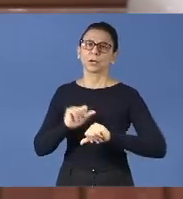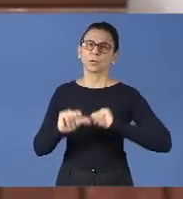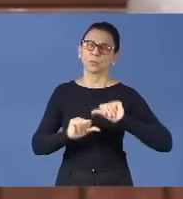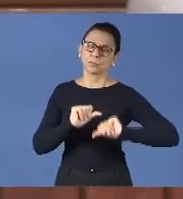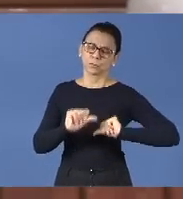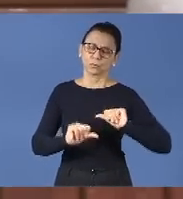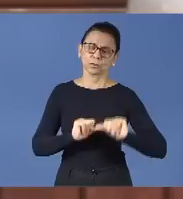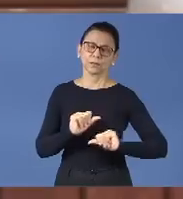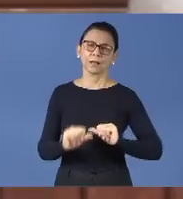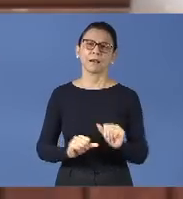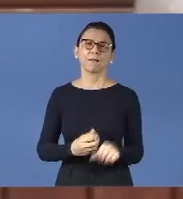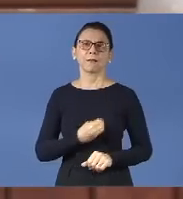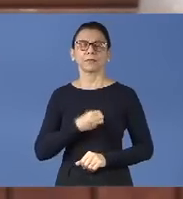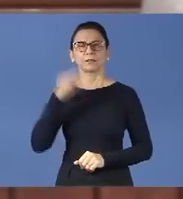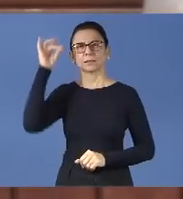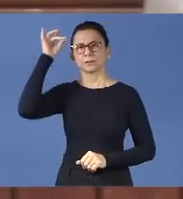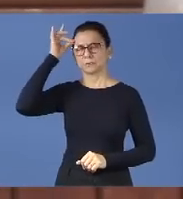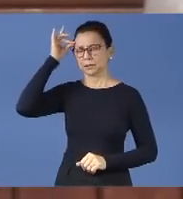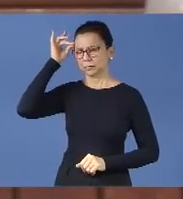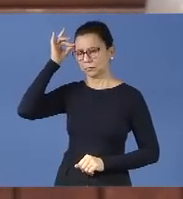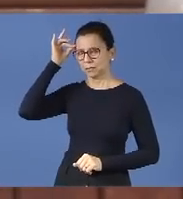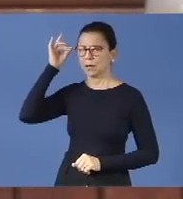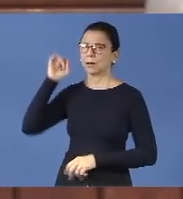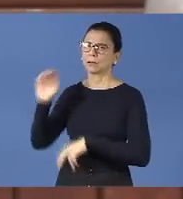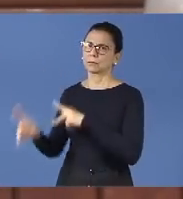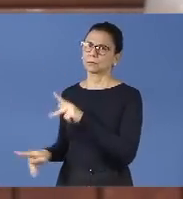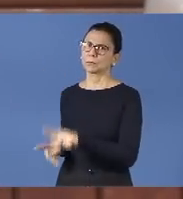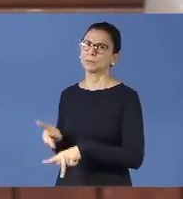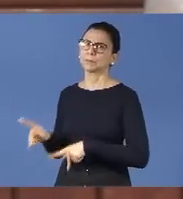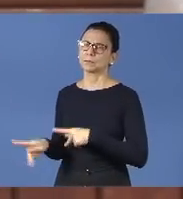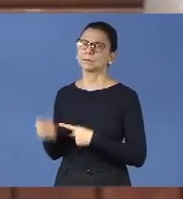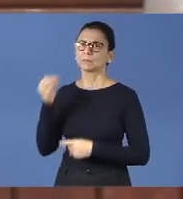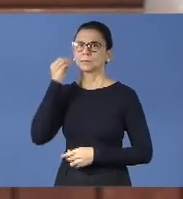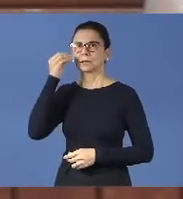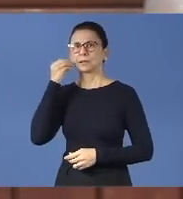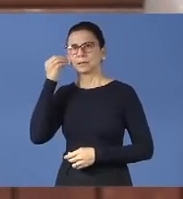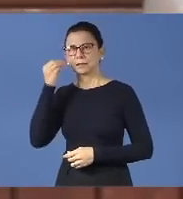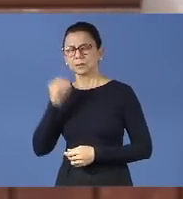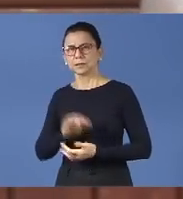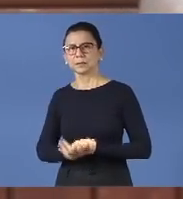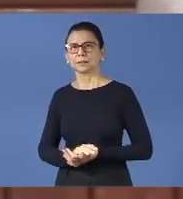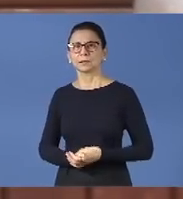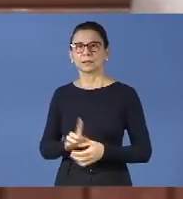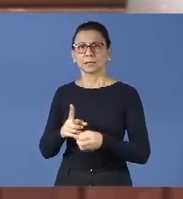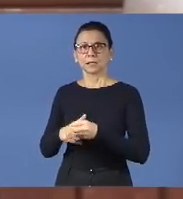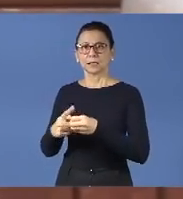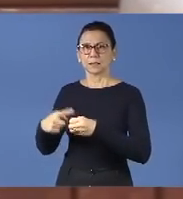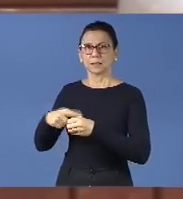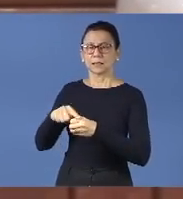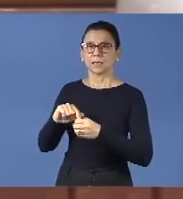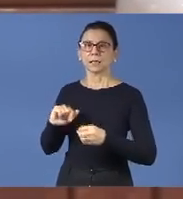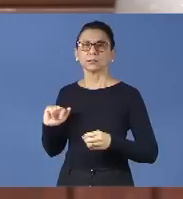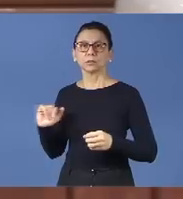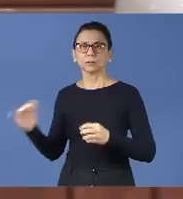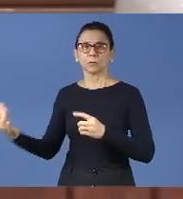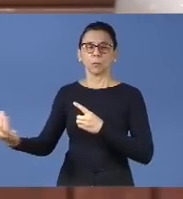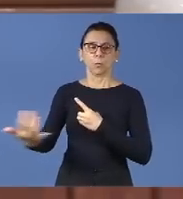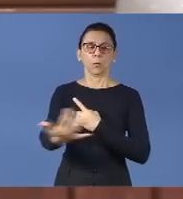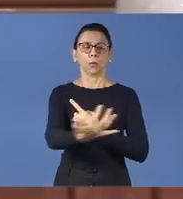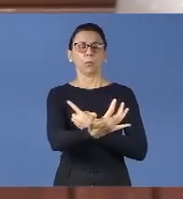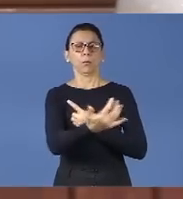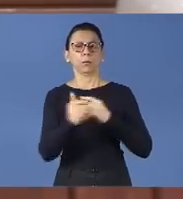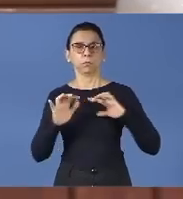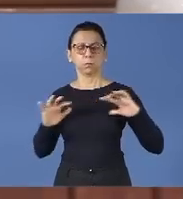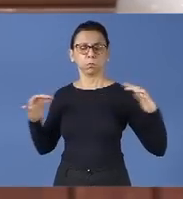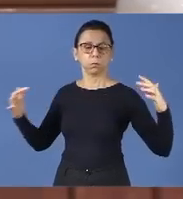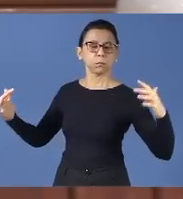forma. Os muros estão prontos? Estão prontos. A cidade está protegida? Está protegida. As